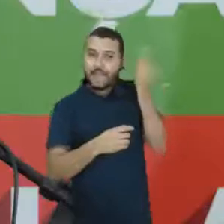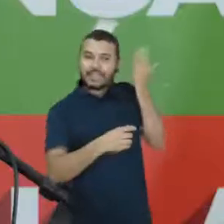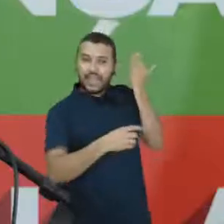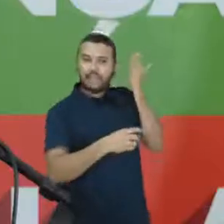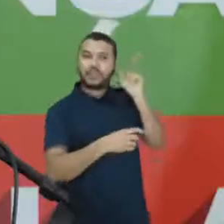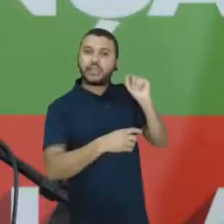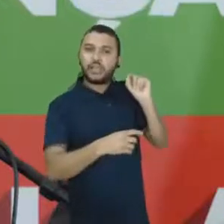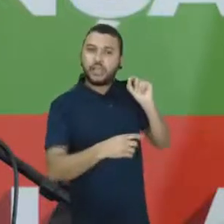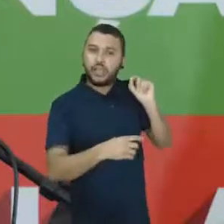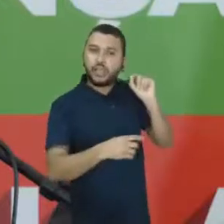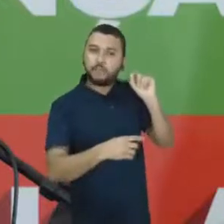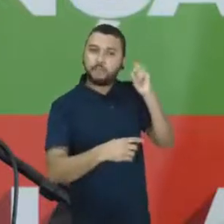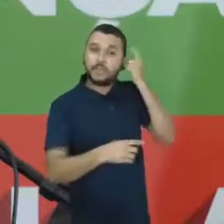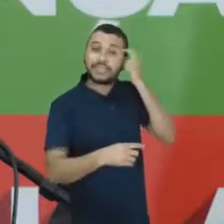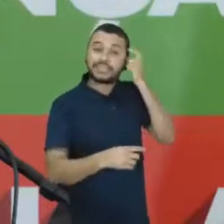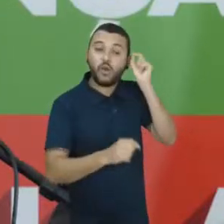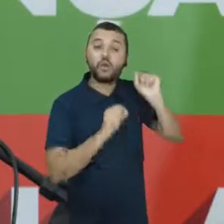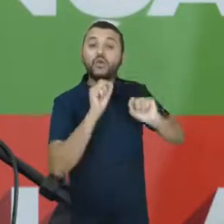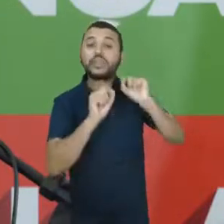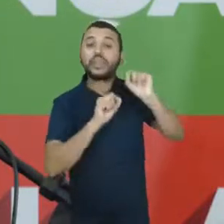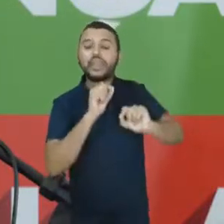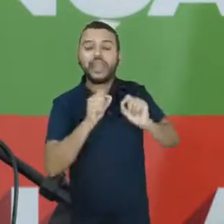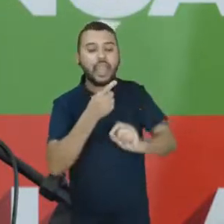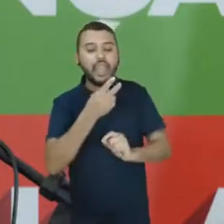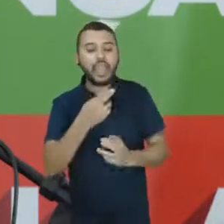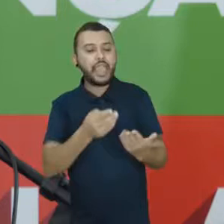do que significa responsabilidade fiscal.